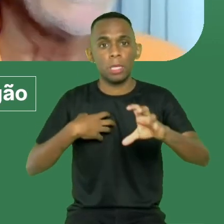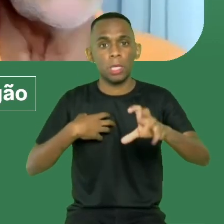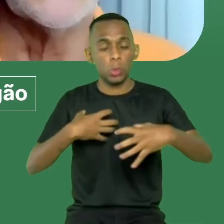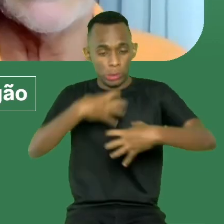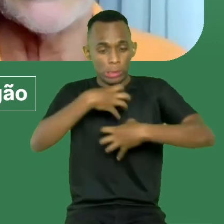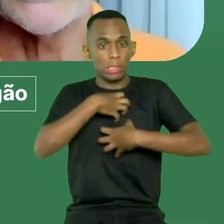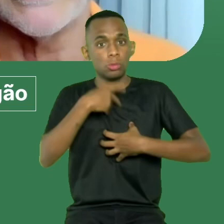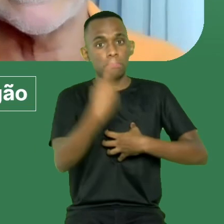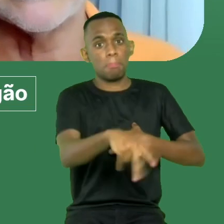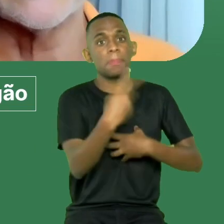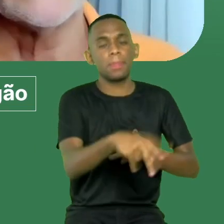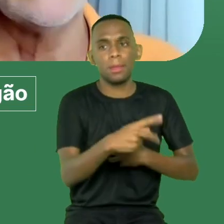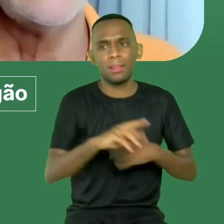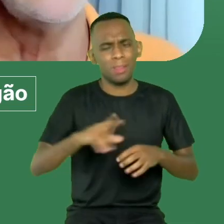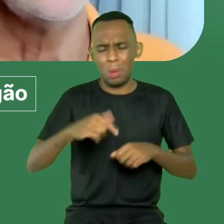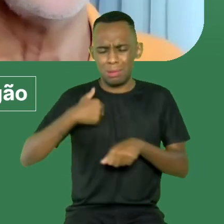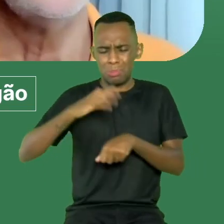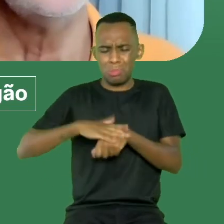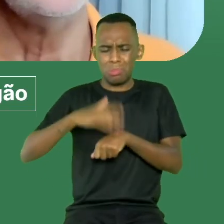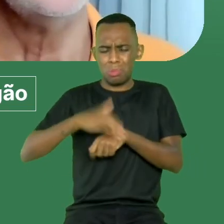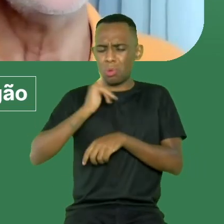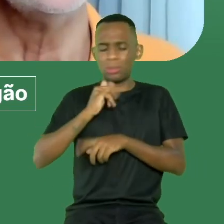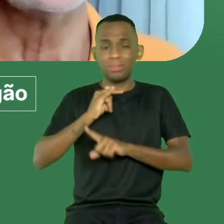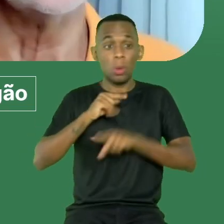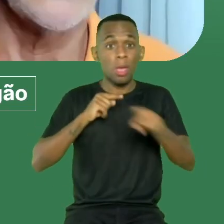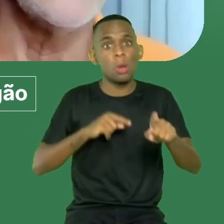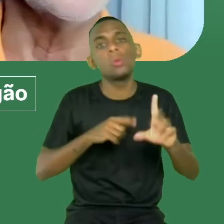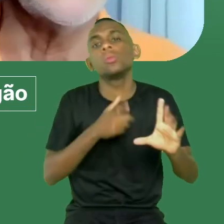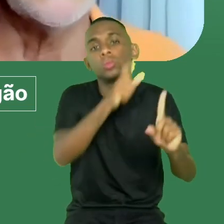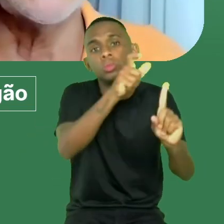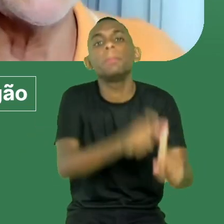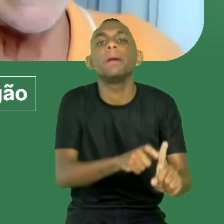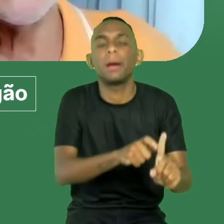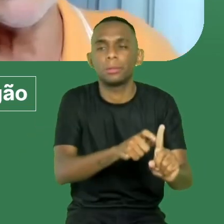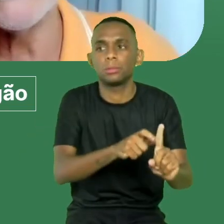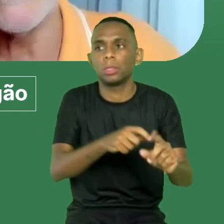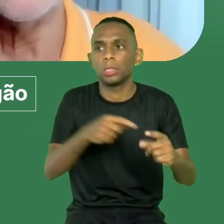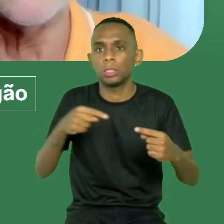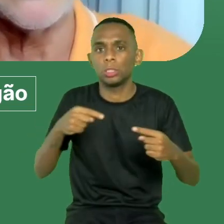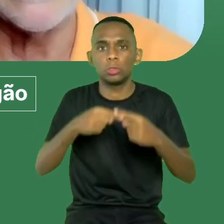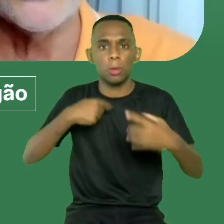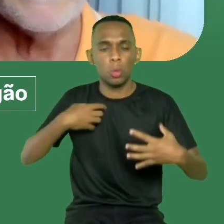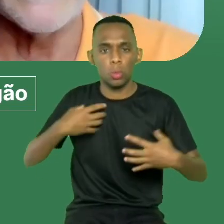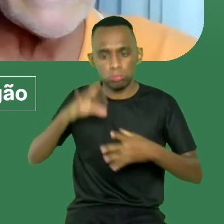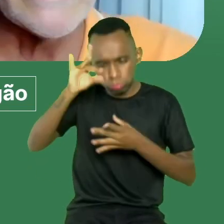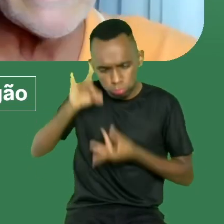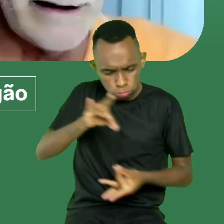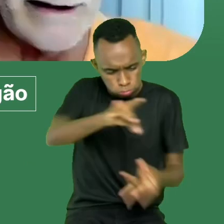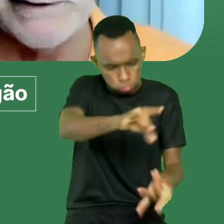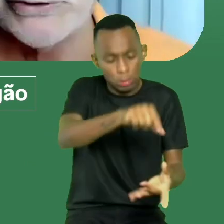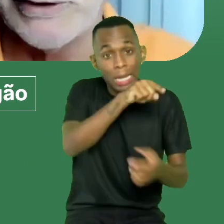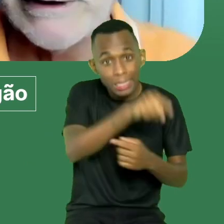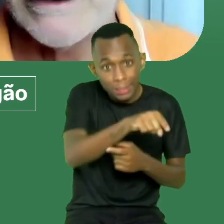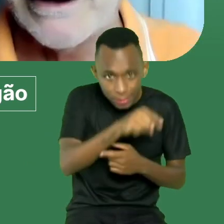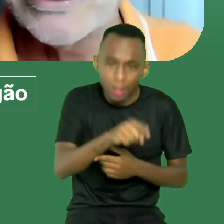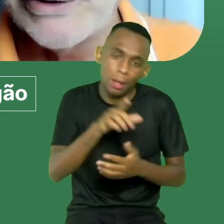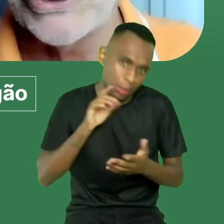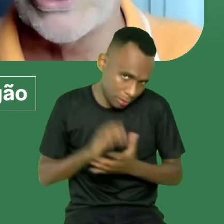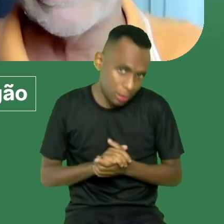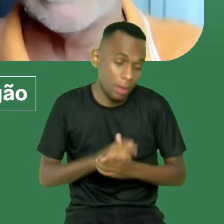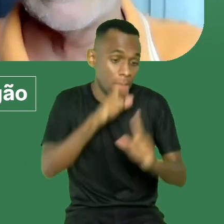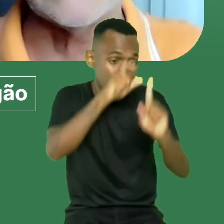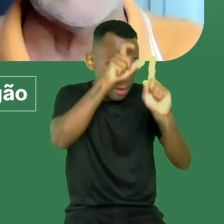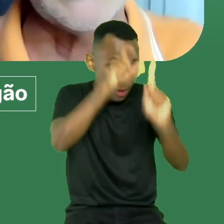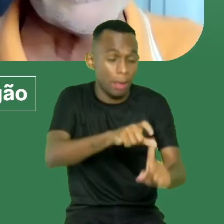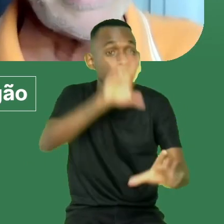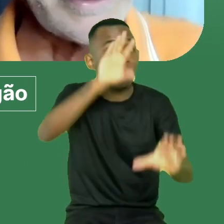autor, narrador da história, né? Quer dizer, o narrador externo, o narrador passa a ser a pessoa que está A dentro da